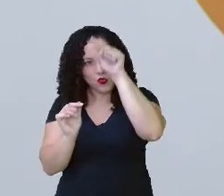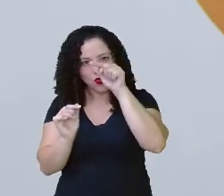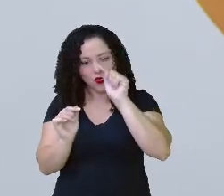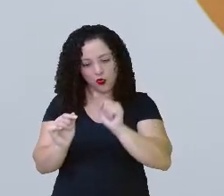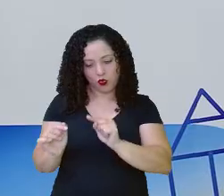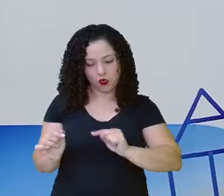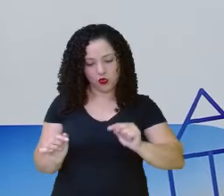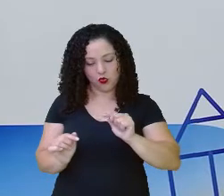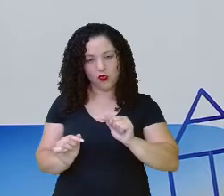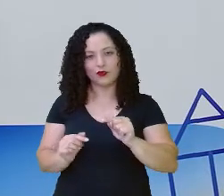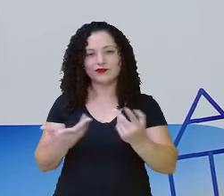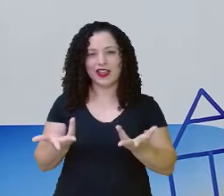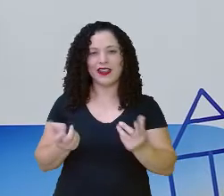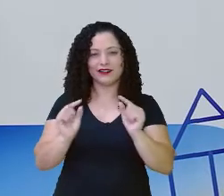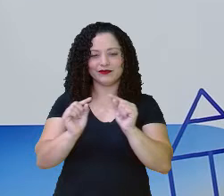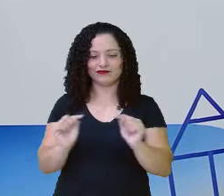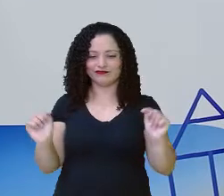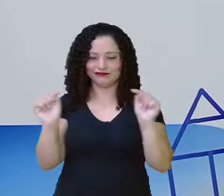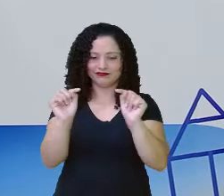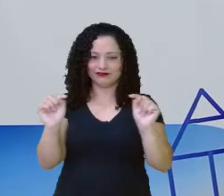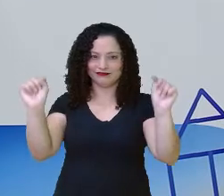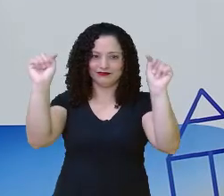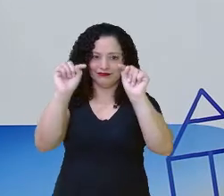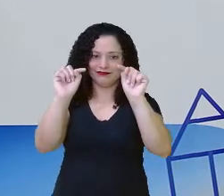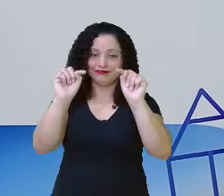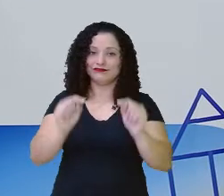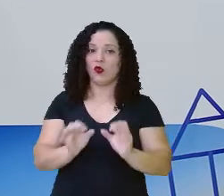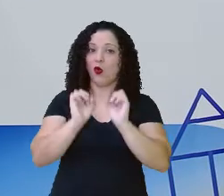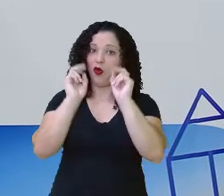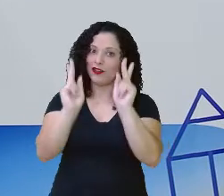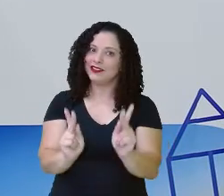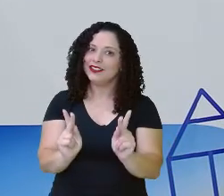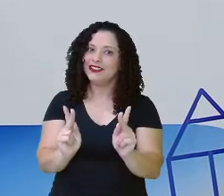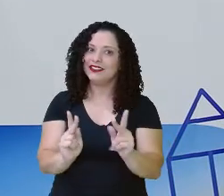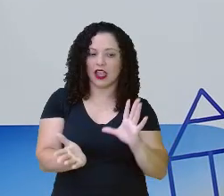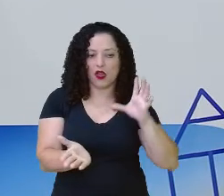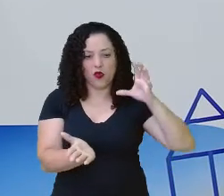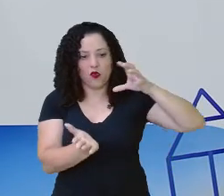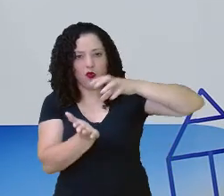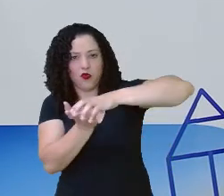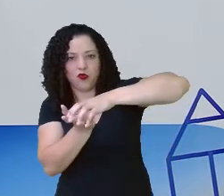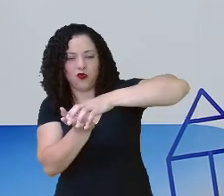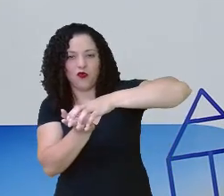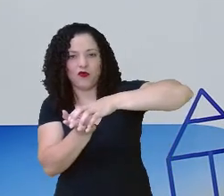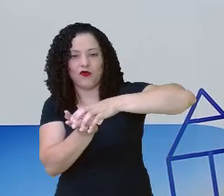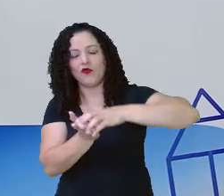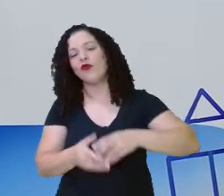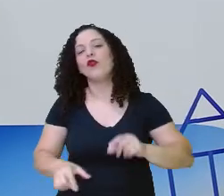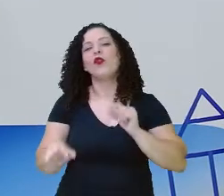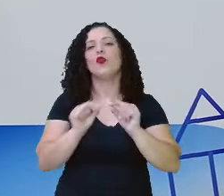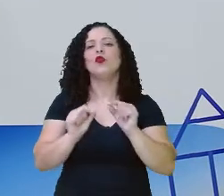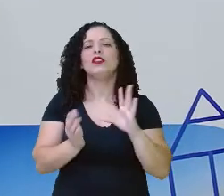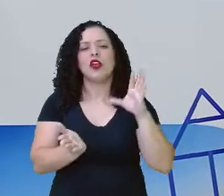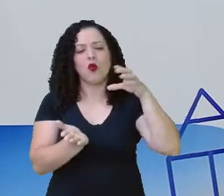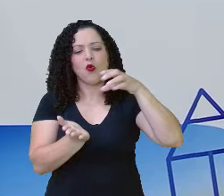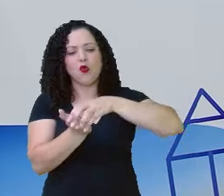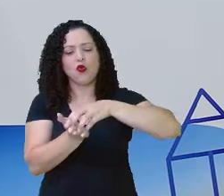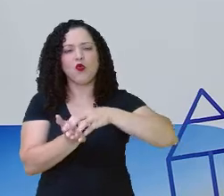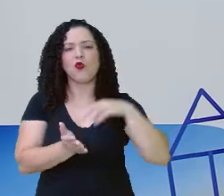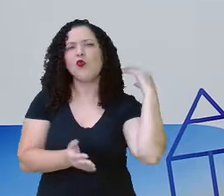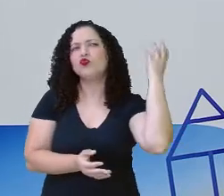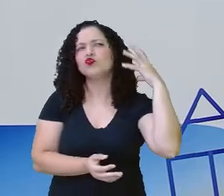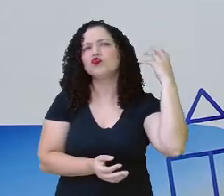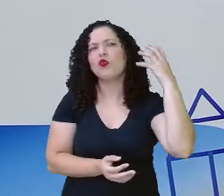da tartaruga, desse jeito. Ela está praticamente pronta. E o que é que a gente faz para produzir o som? Eu